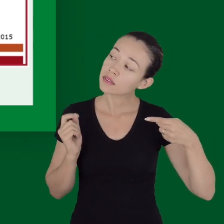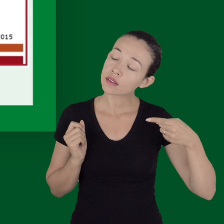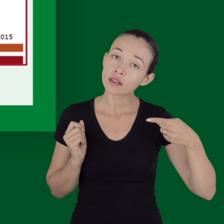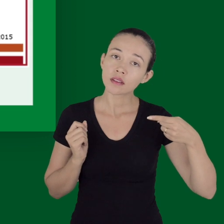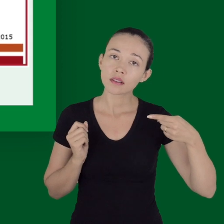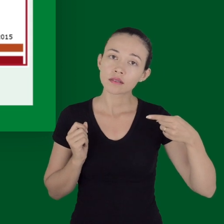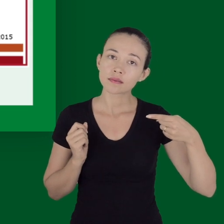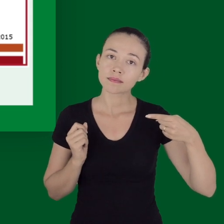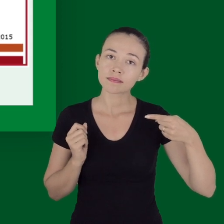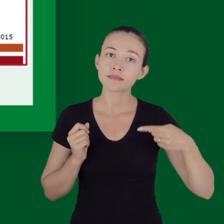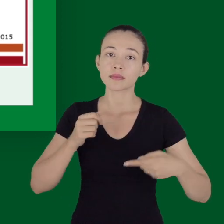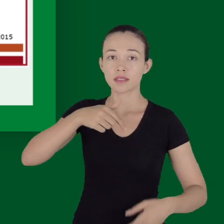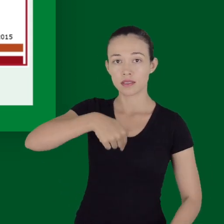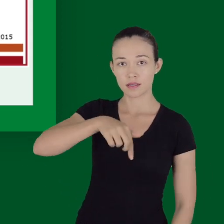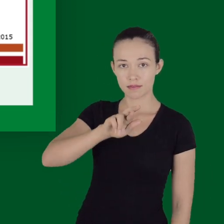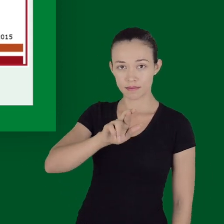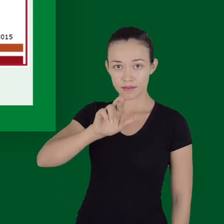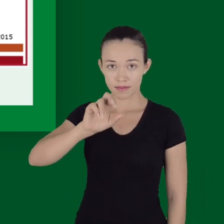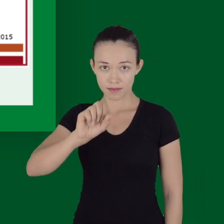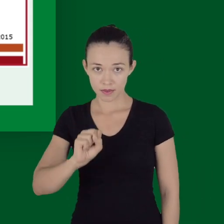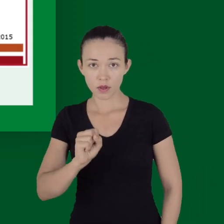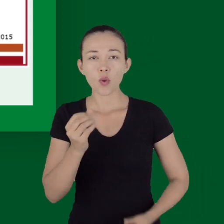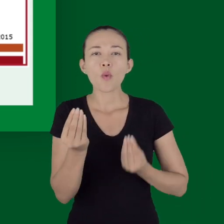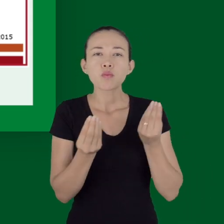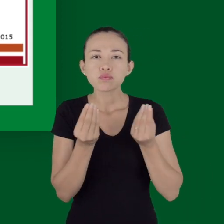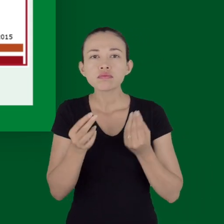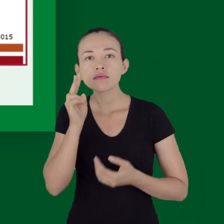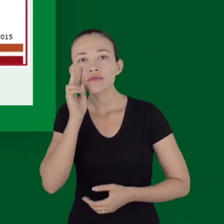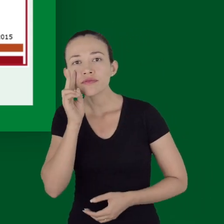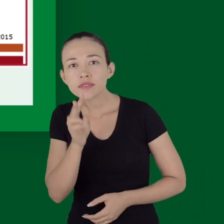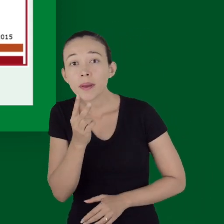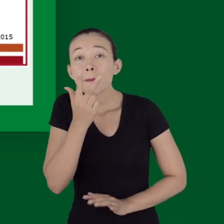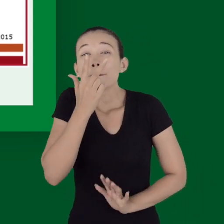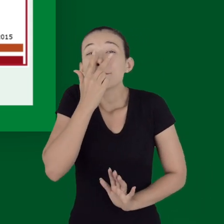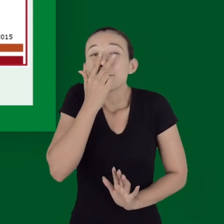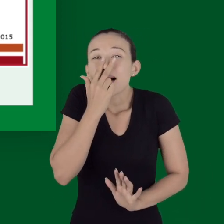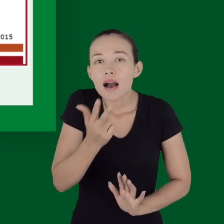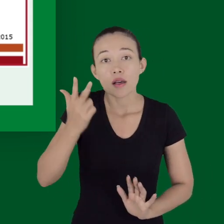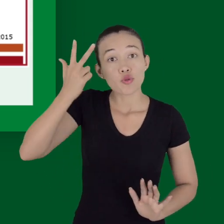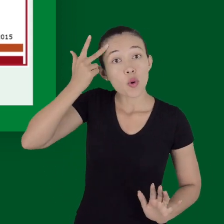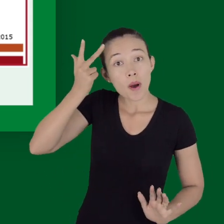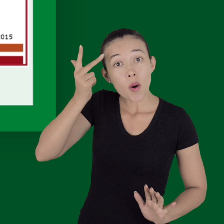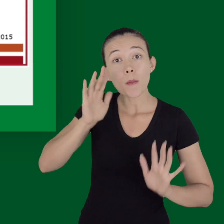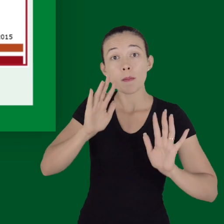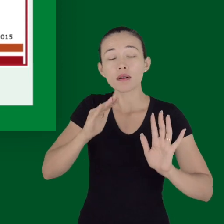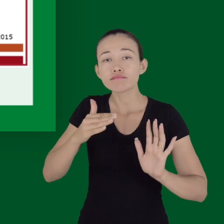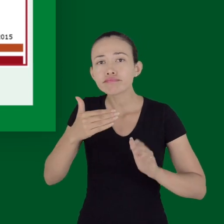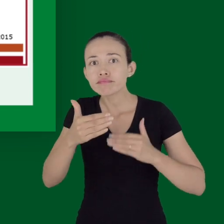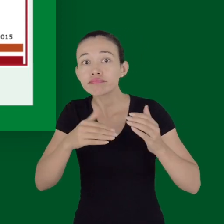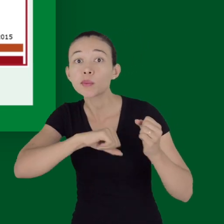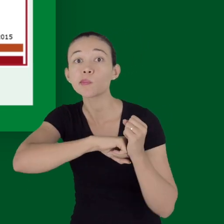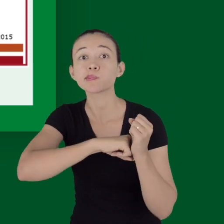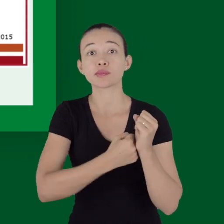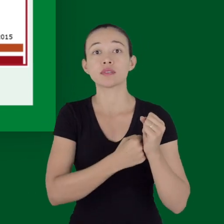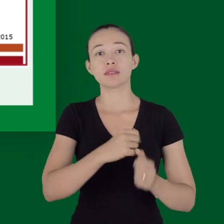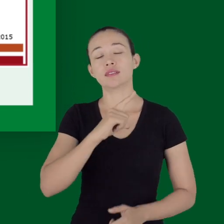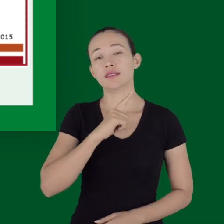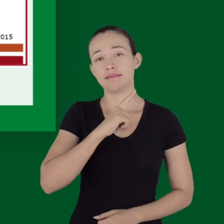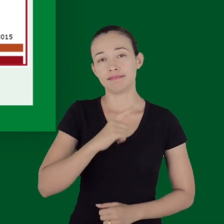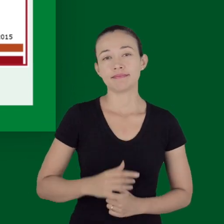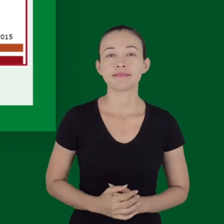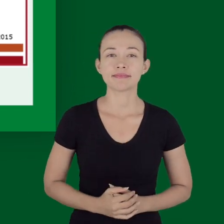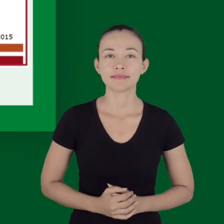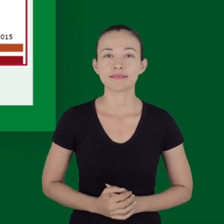a gente consegue ver que o QRS, ele fica irregular, ele pode ser um pouquinho regular quando a gente começa a ver,